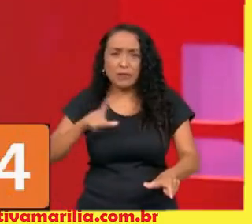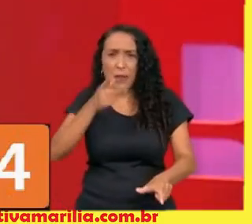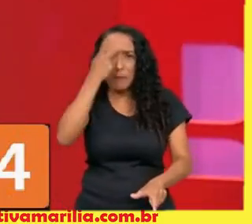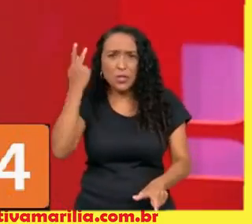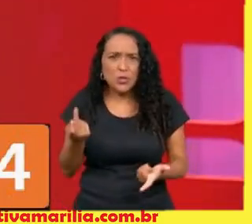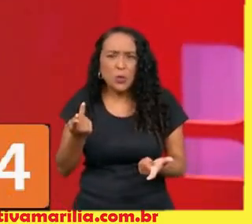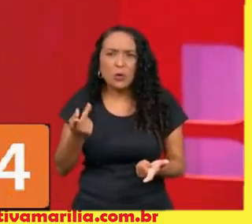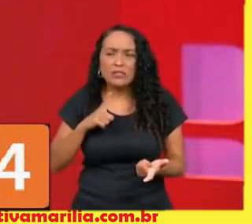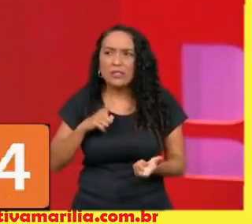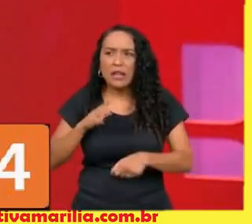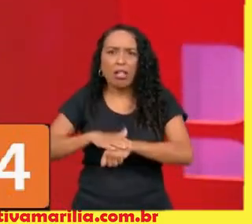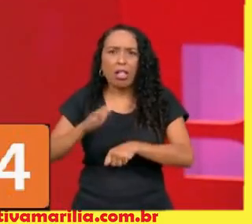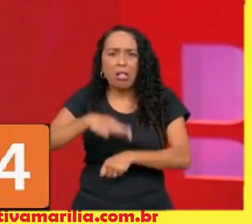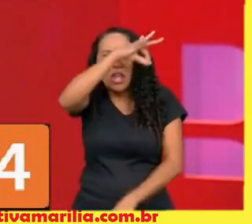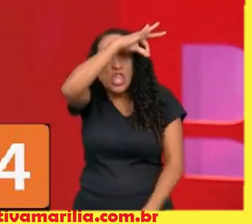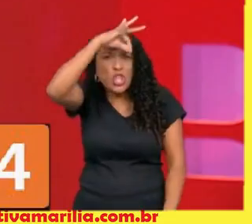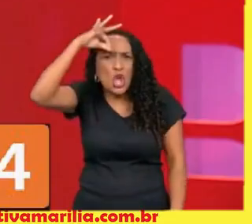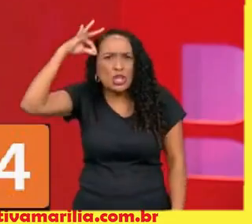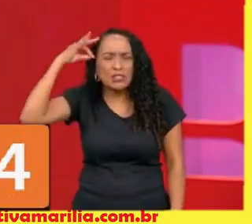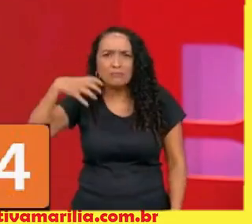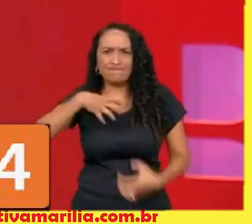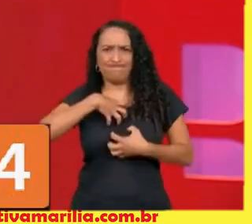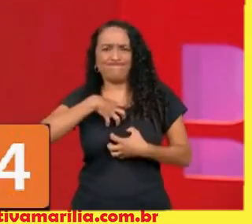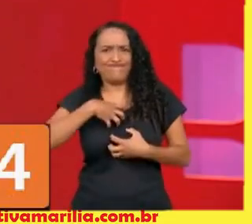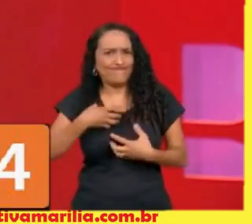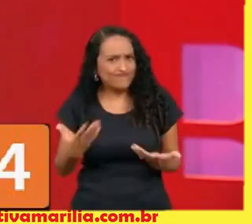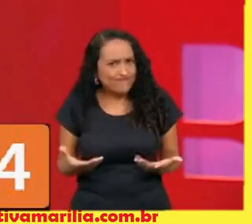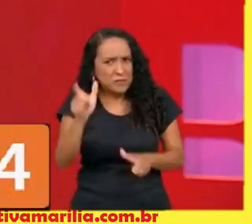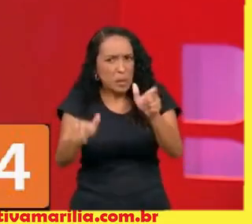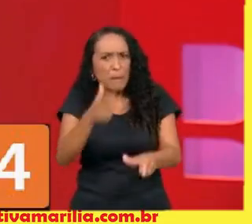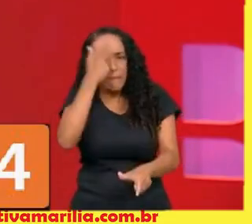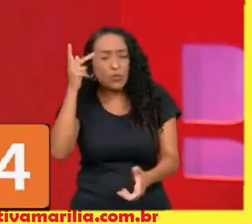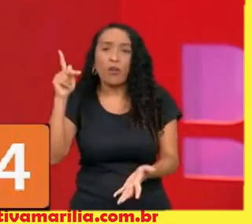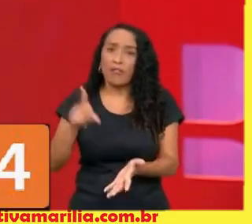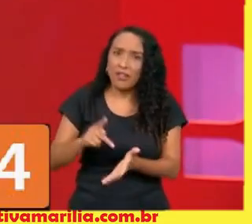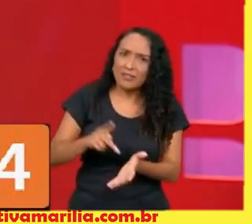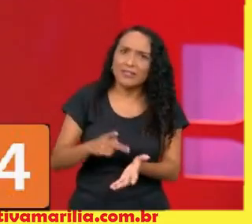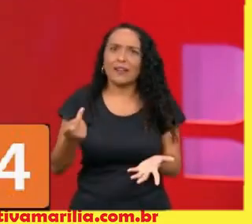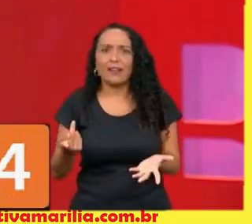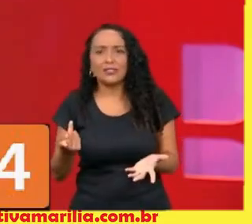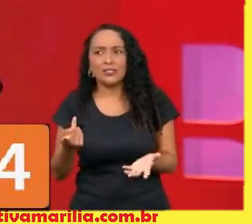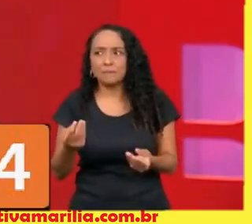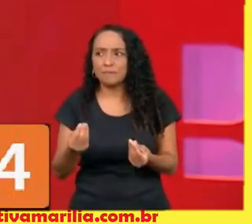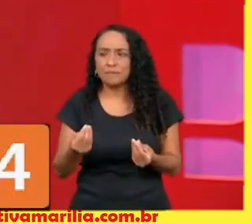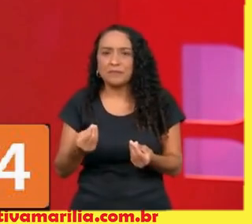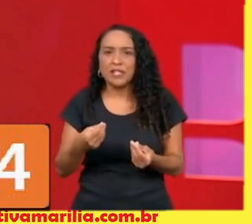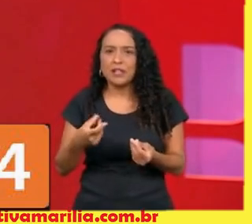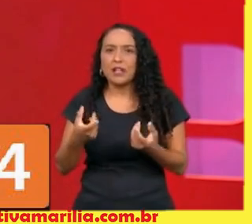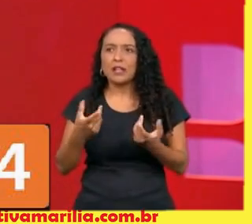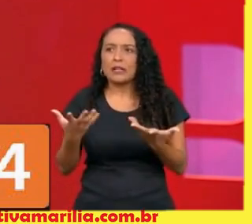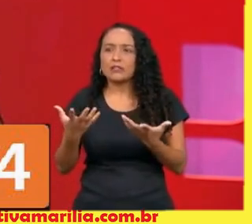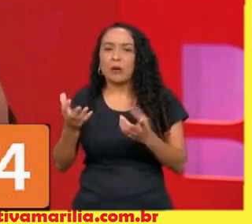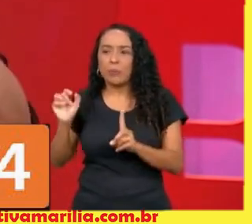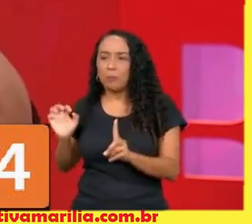no ponto de inocência até comovente, assim. Você vê que a pessoa ela realmente estava... Ela foi levada para lá,